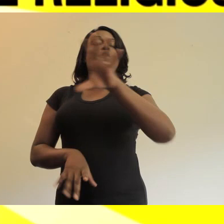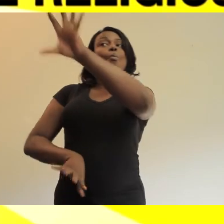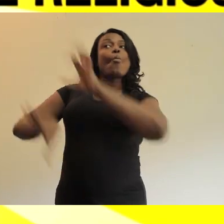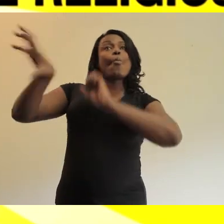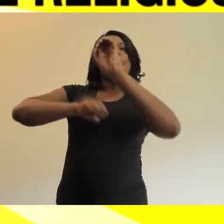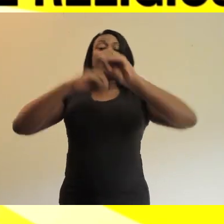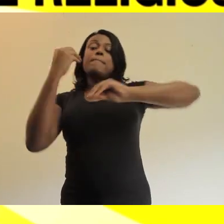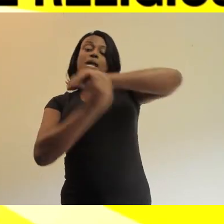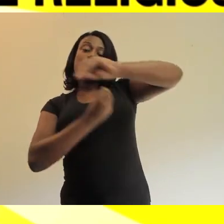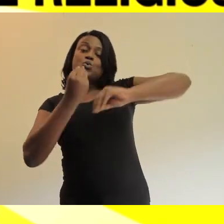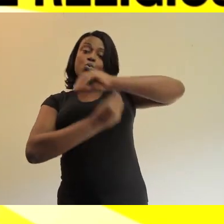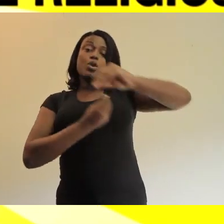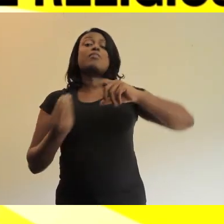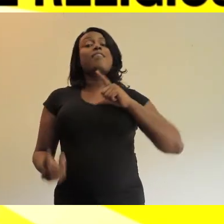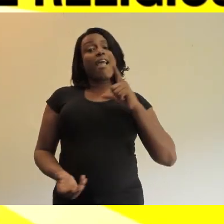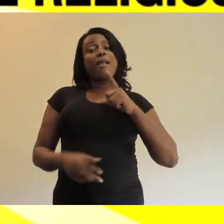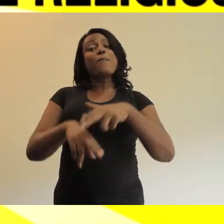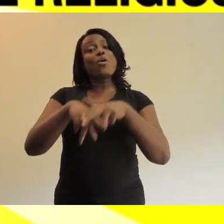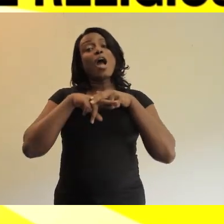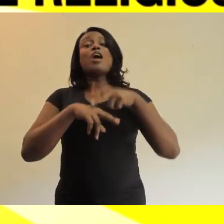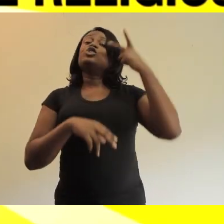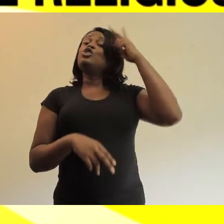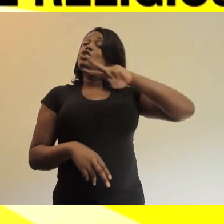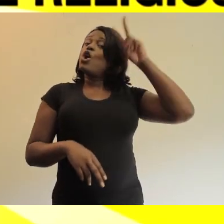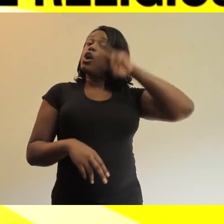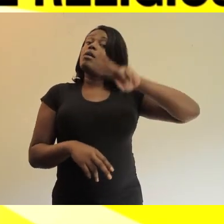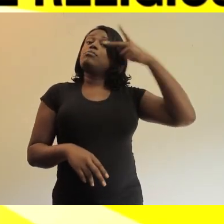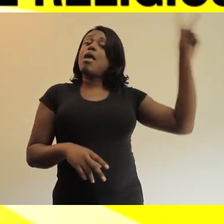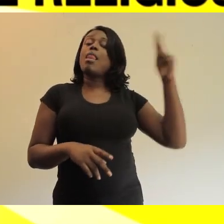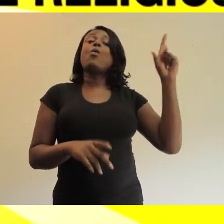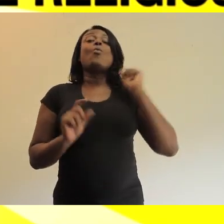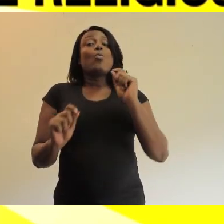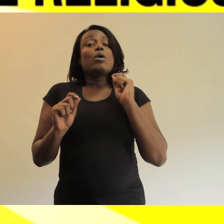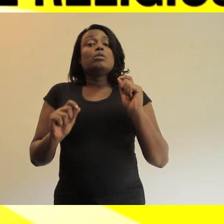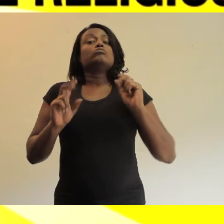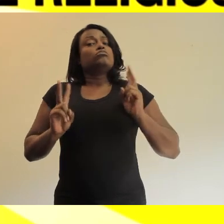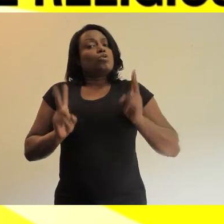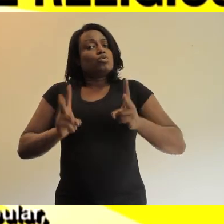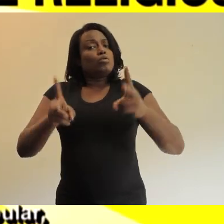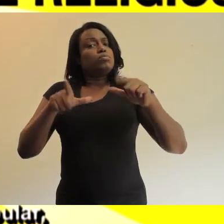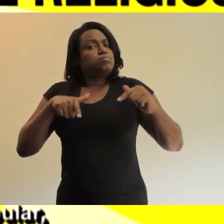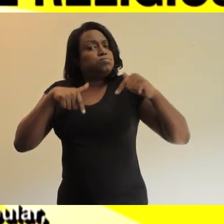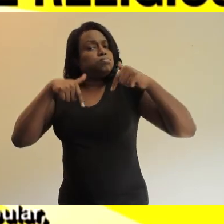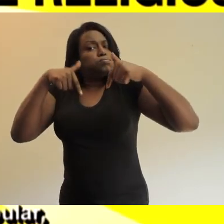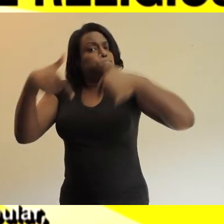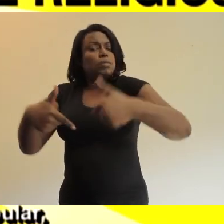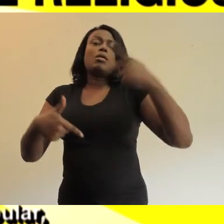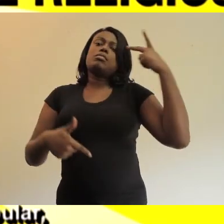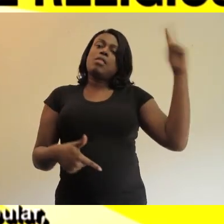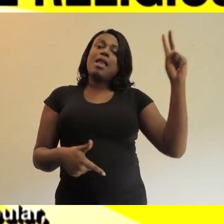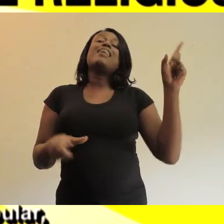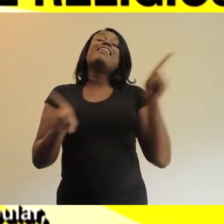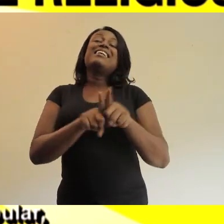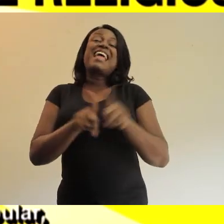crença iniciando assim um processo de sobrevivência e sobretudo de resistência da sua crença religiosa é o caso por exemplo das